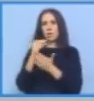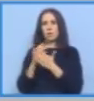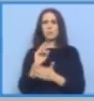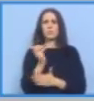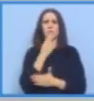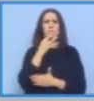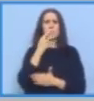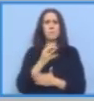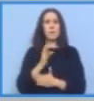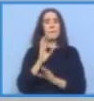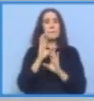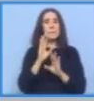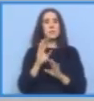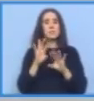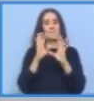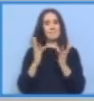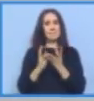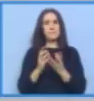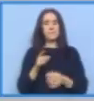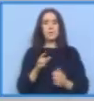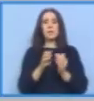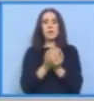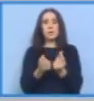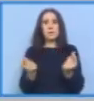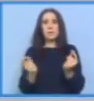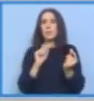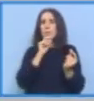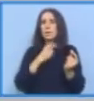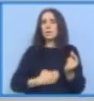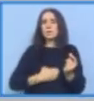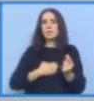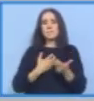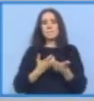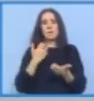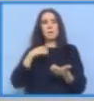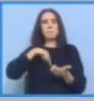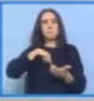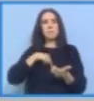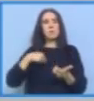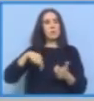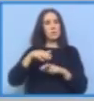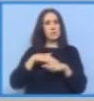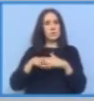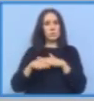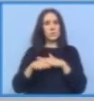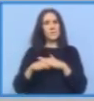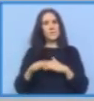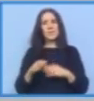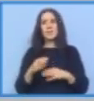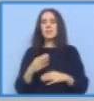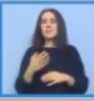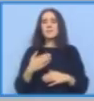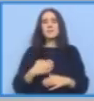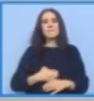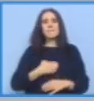todos, mas esta componente da oração é capaz de dar um sentido e um significado àquilo que nós fazemos, dá um outro sabor às